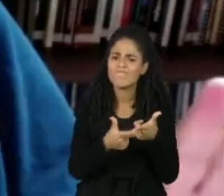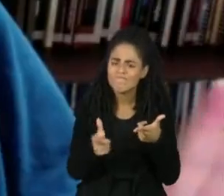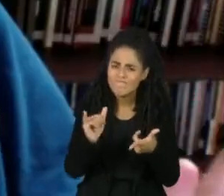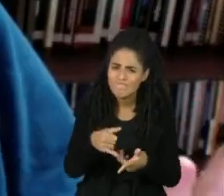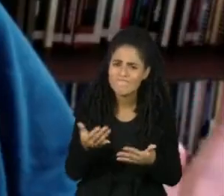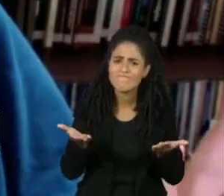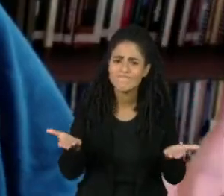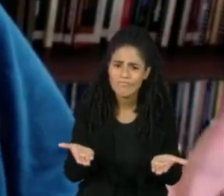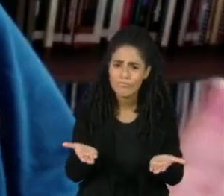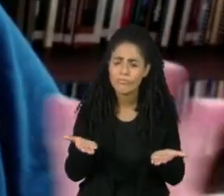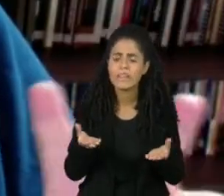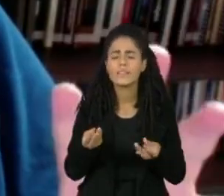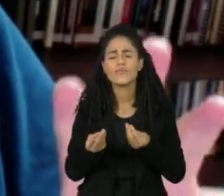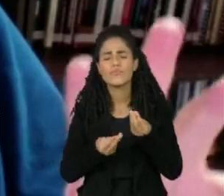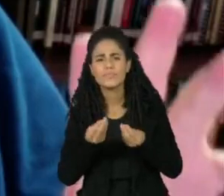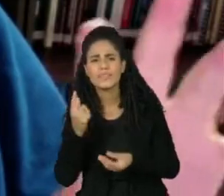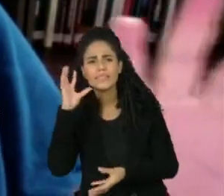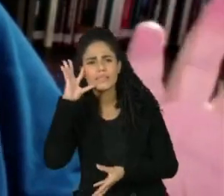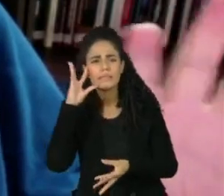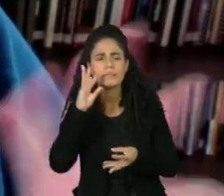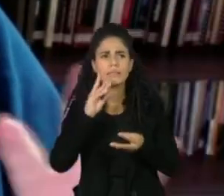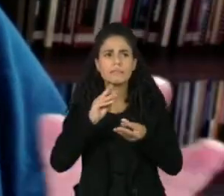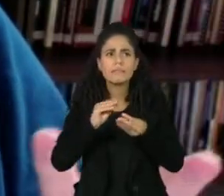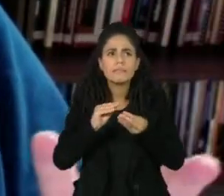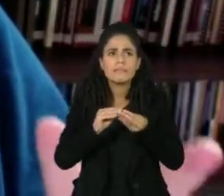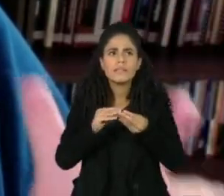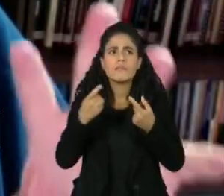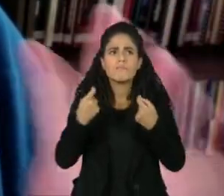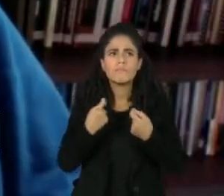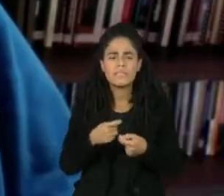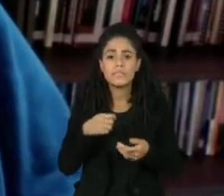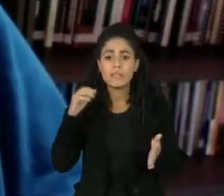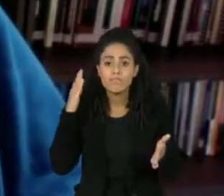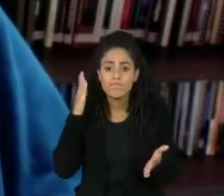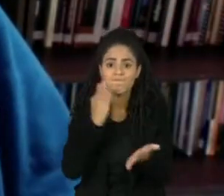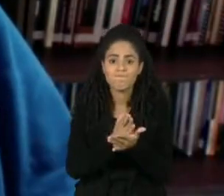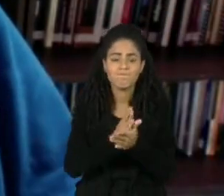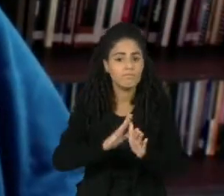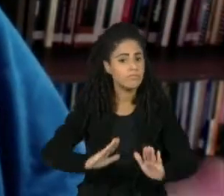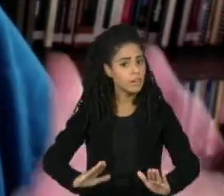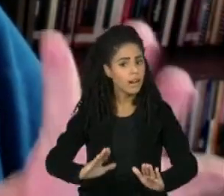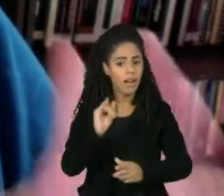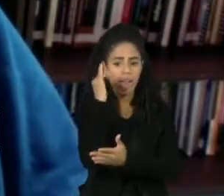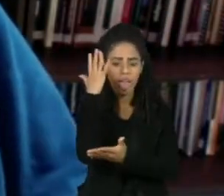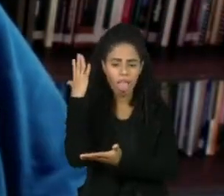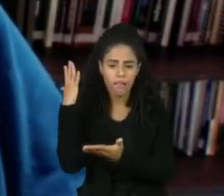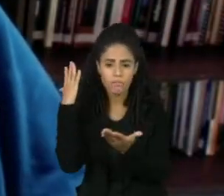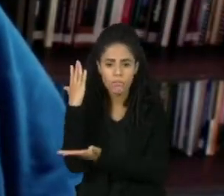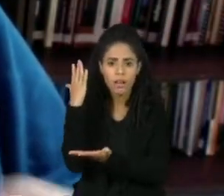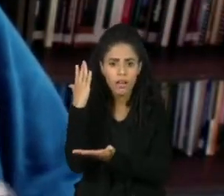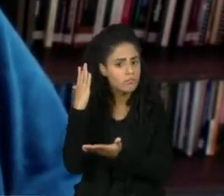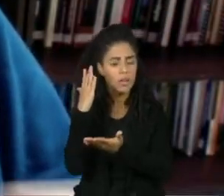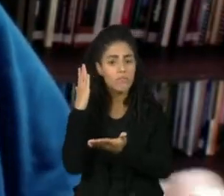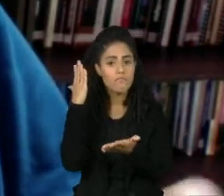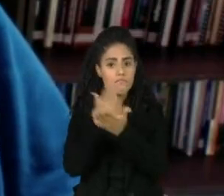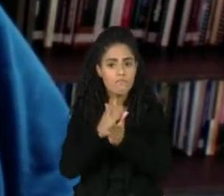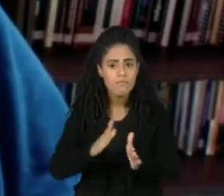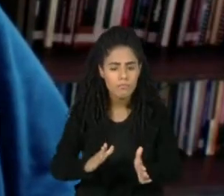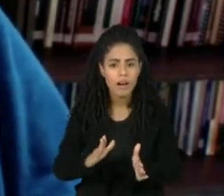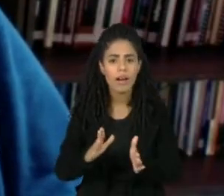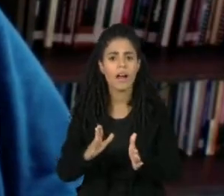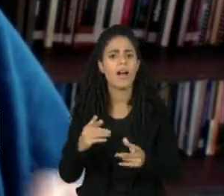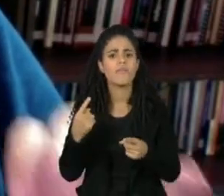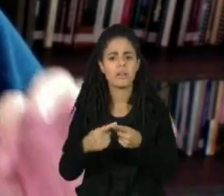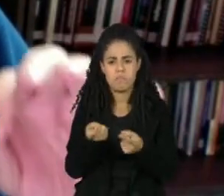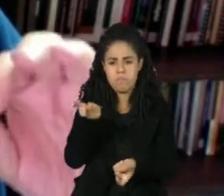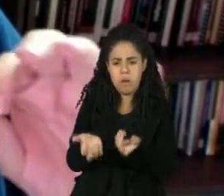retorno. Nós entendemos que se nós não interrompermos, zerarmos o desmatamento, zerarmos a degradação, pararmos de usar